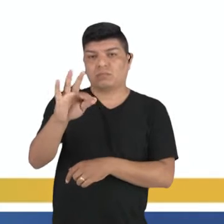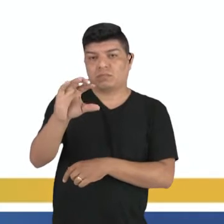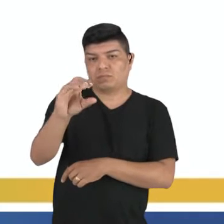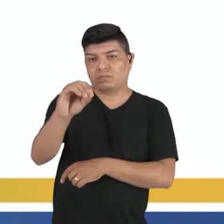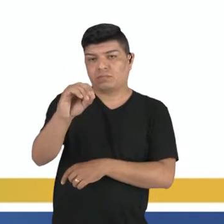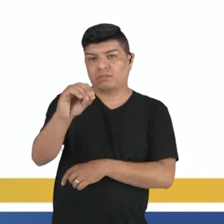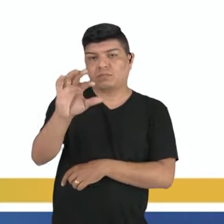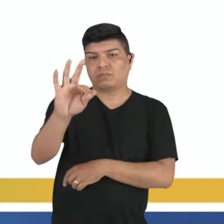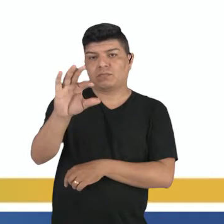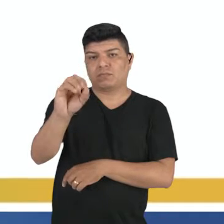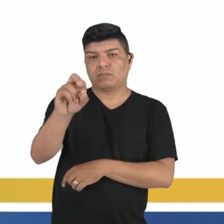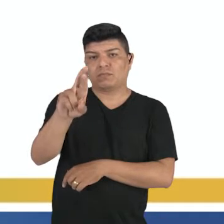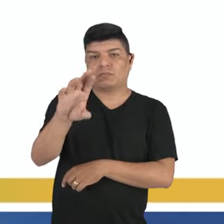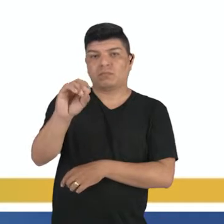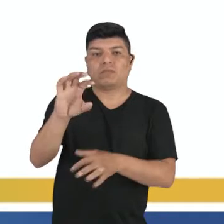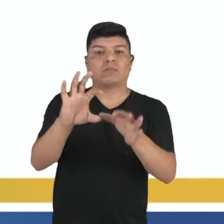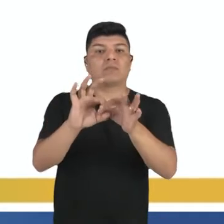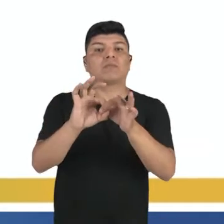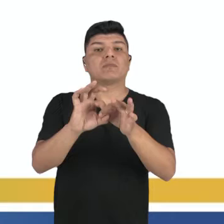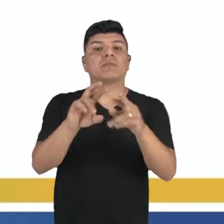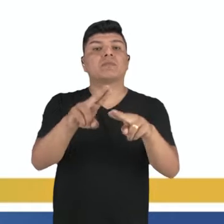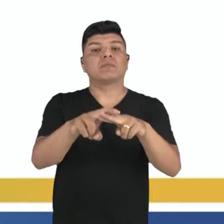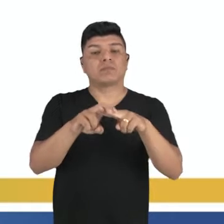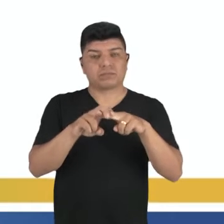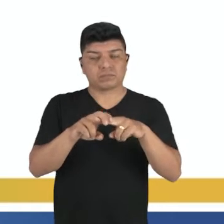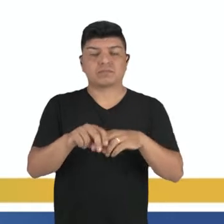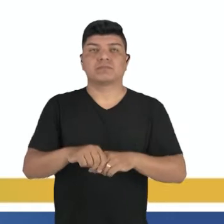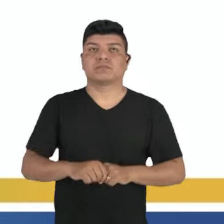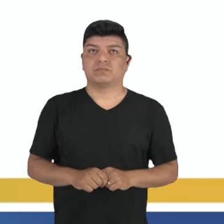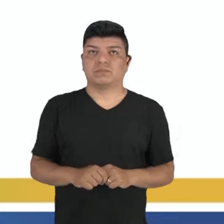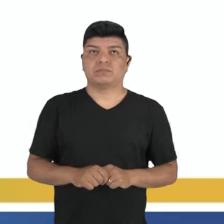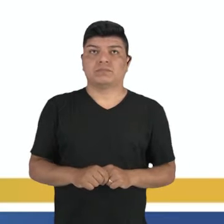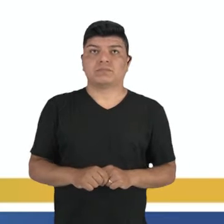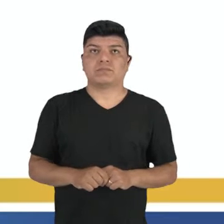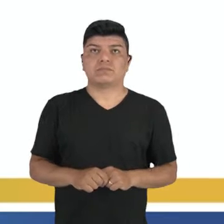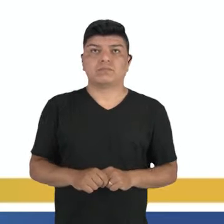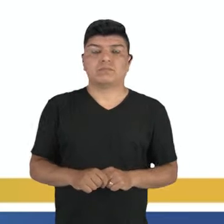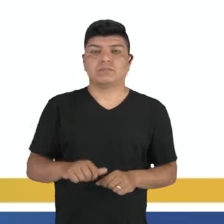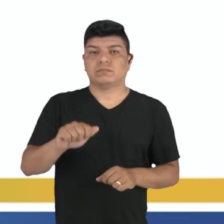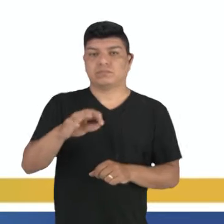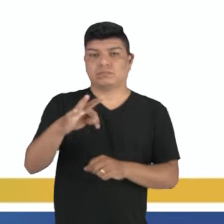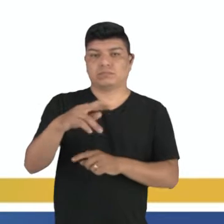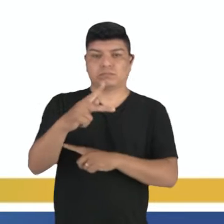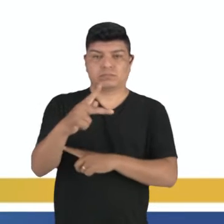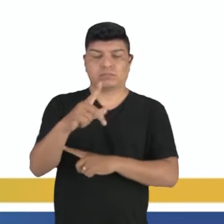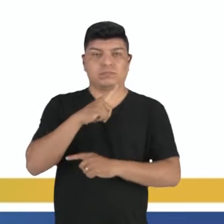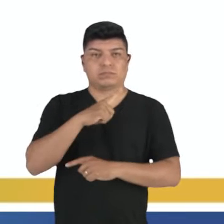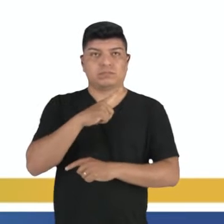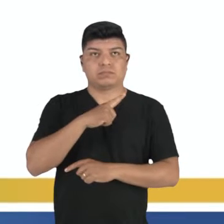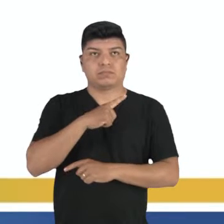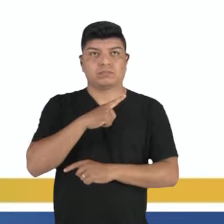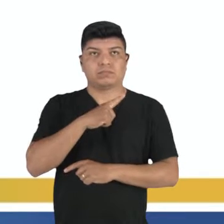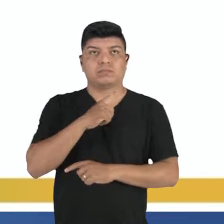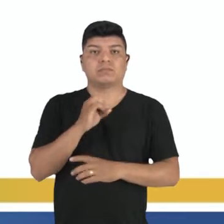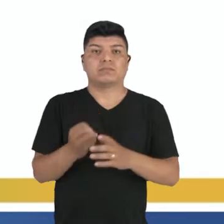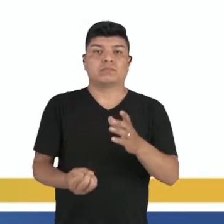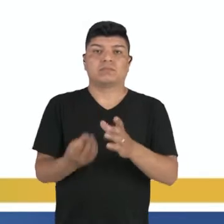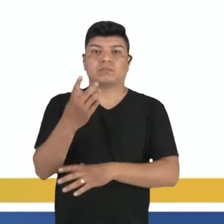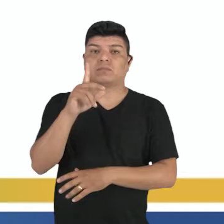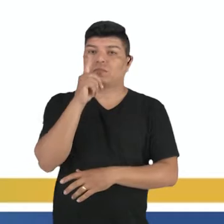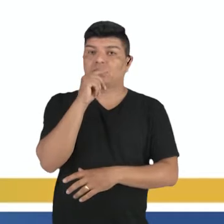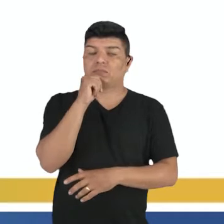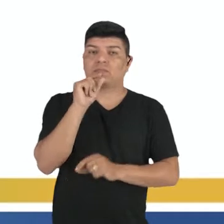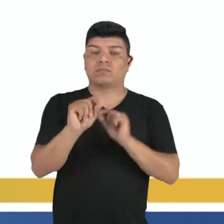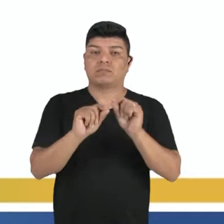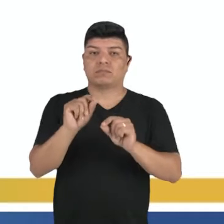fósforo entre as suas ligações por isso são chamadas de fosfato bom ATP quando ela existe quando ocorre a